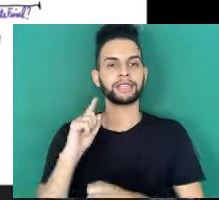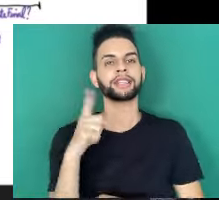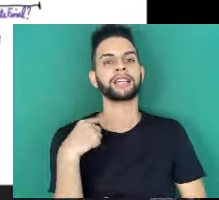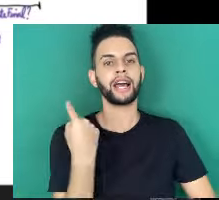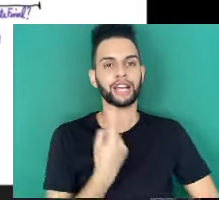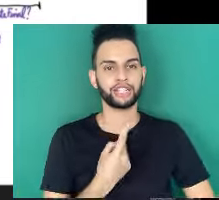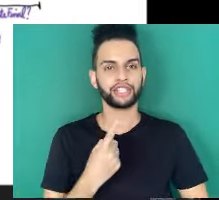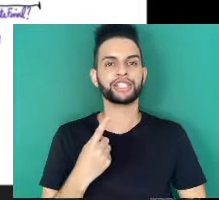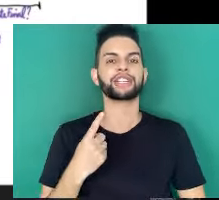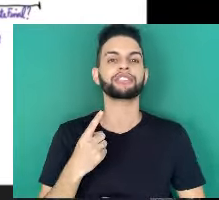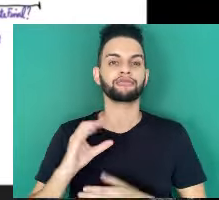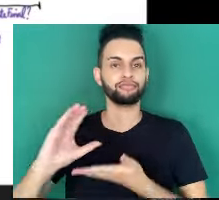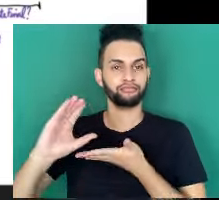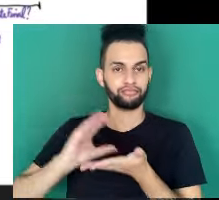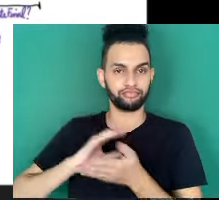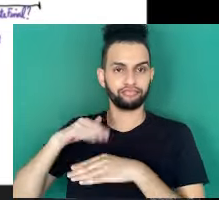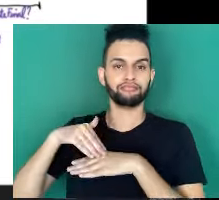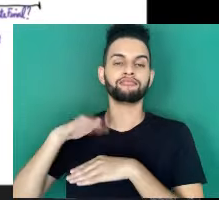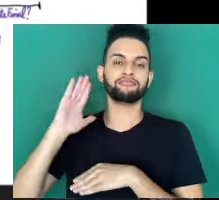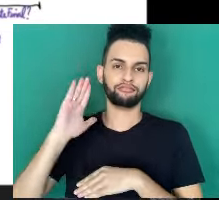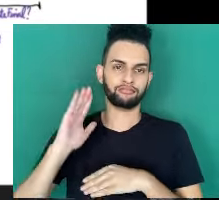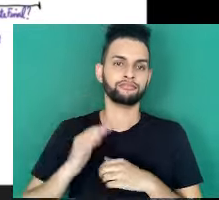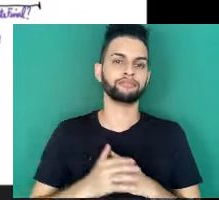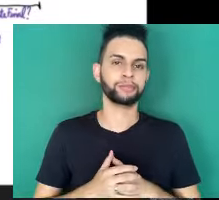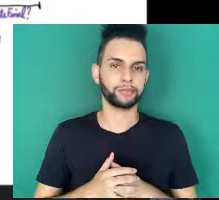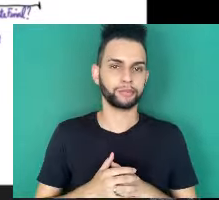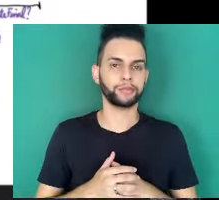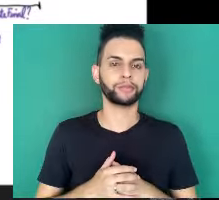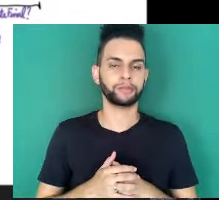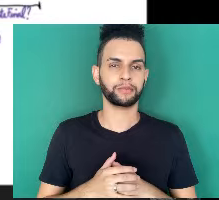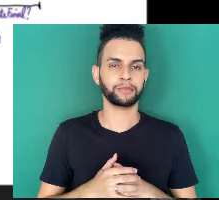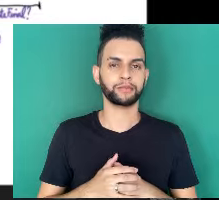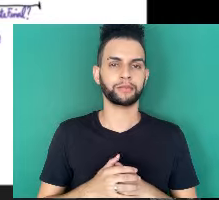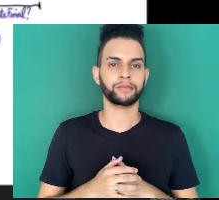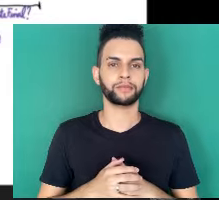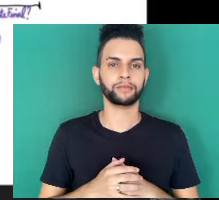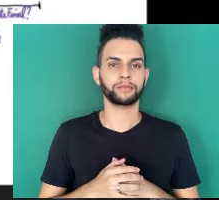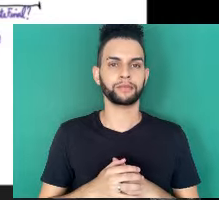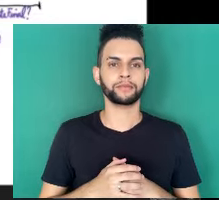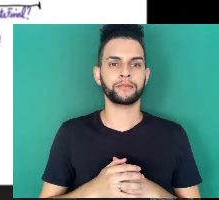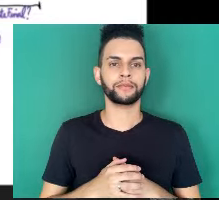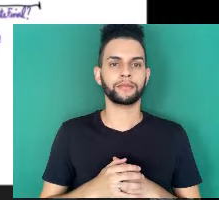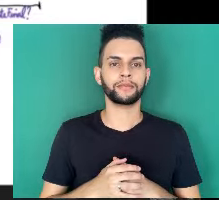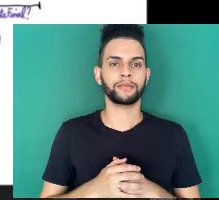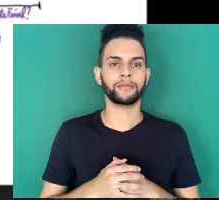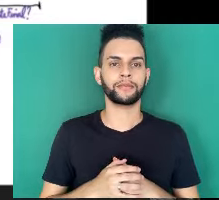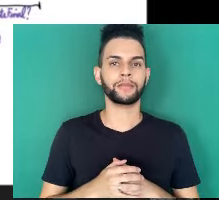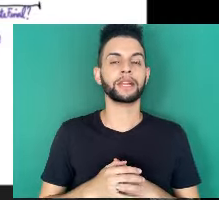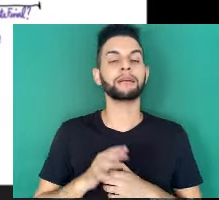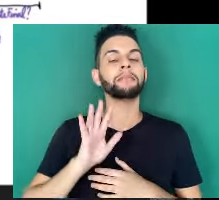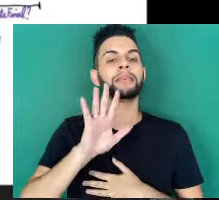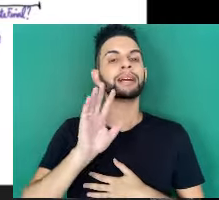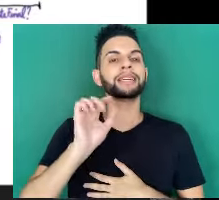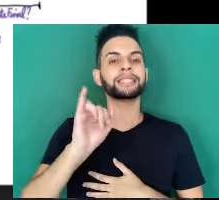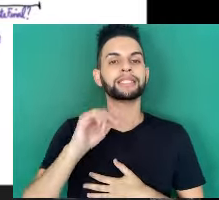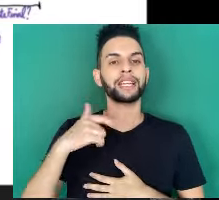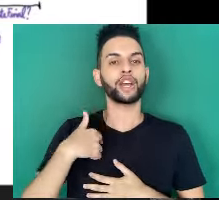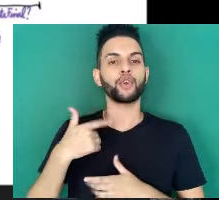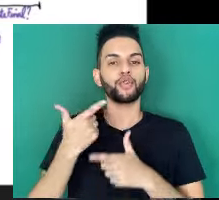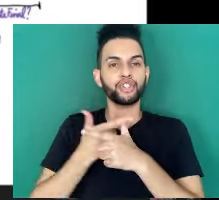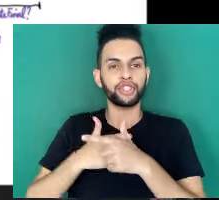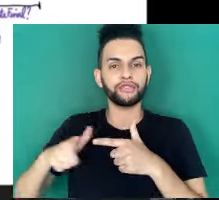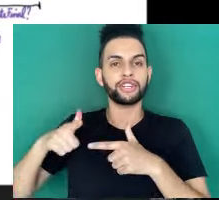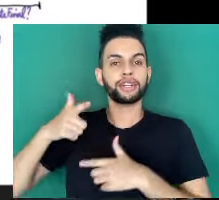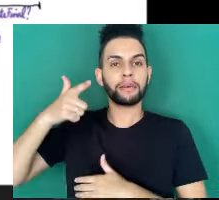gente está ganhando mais, né, de fato, está ganhando mais. E será que se eu dividir em